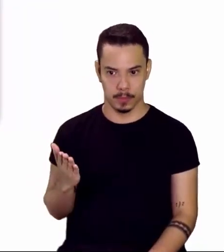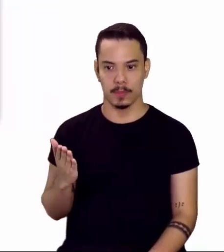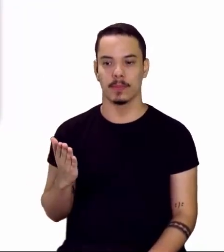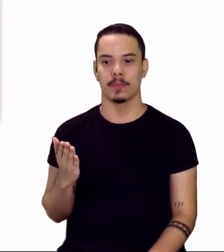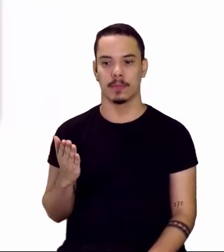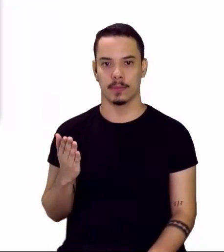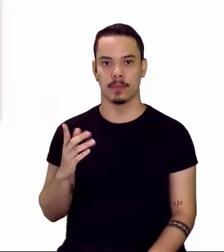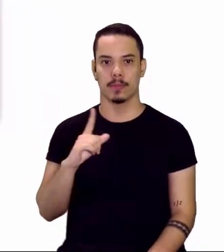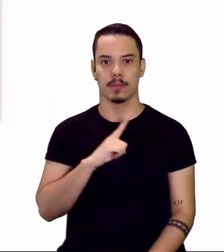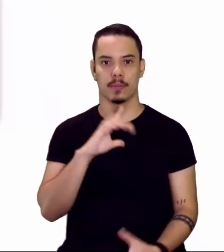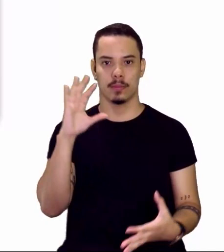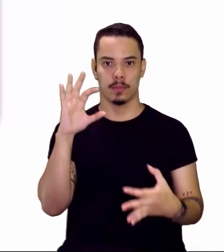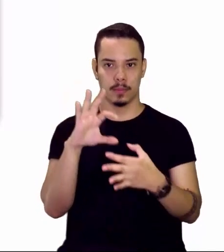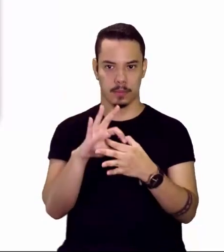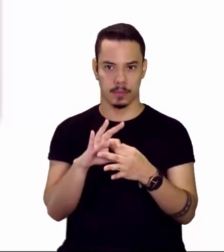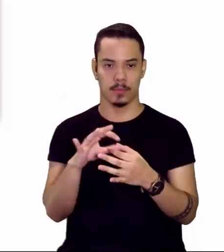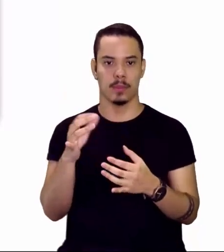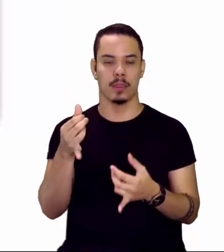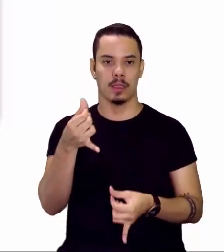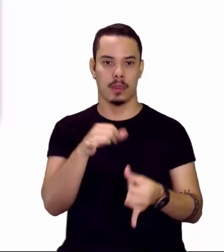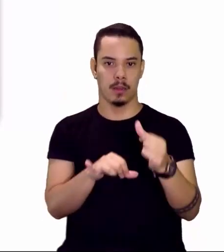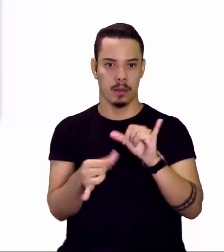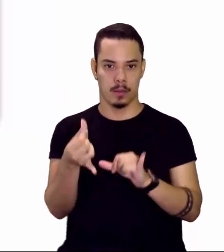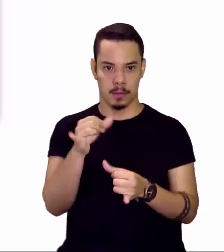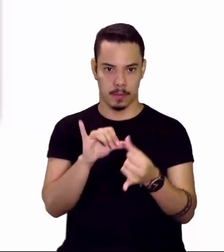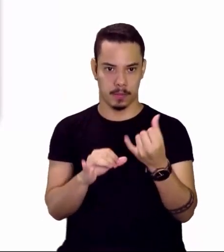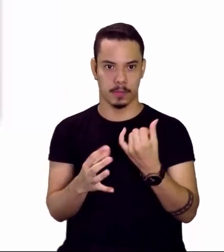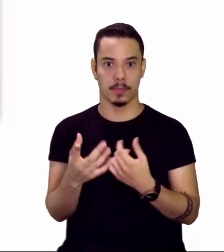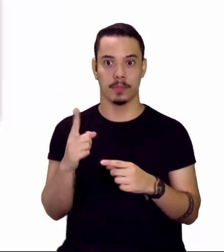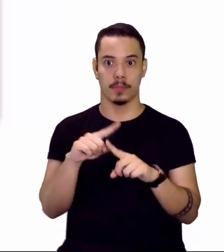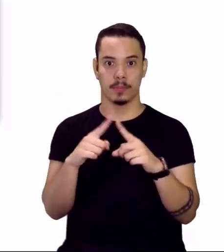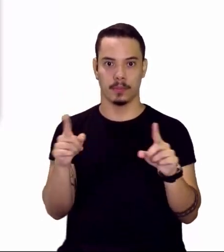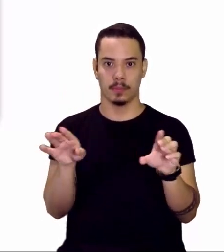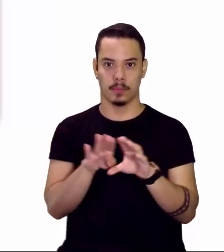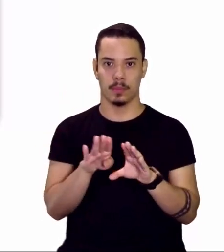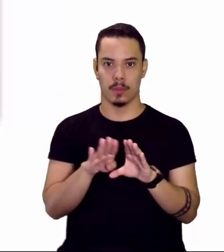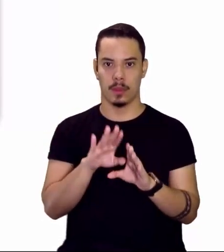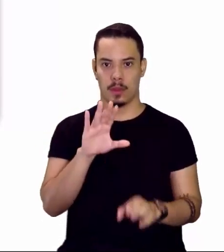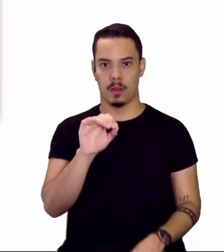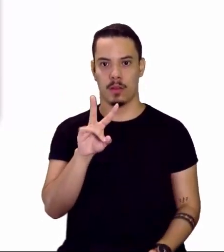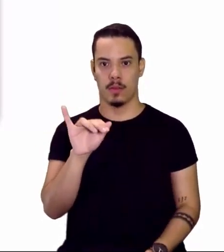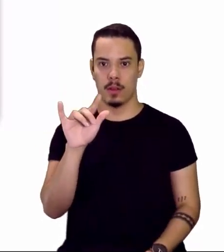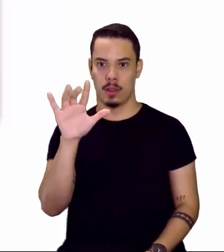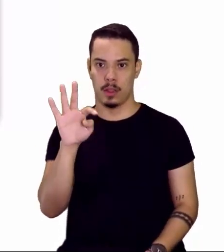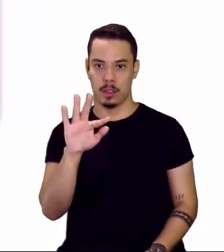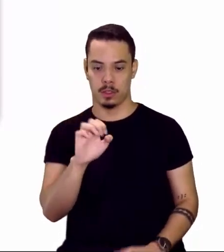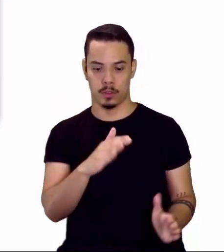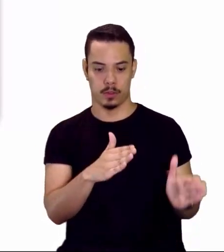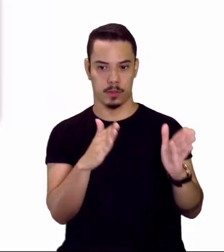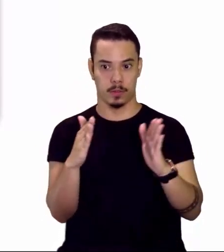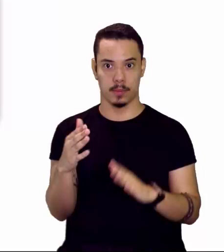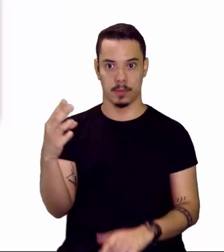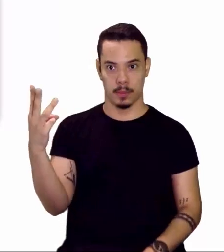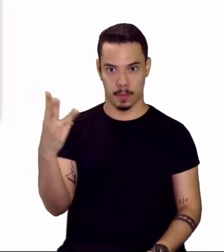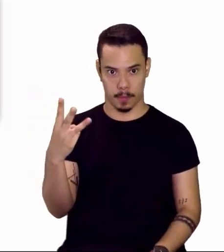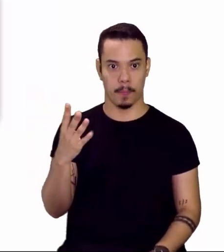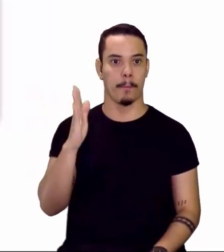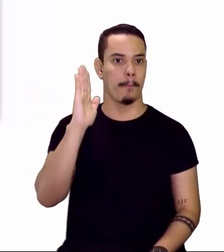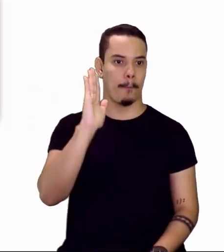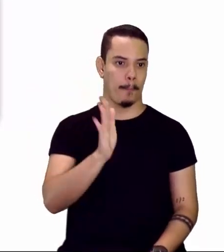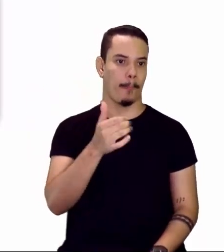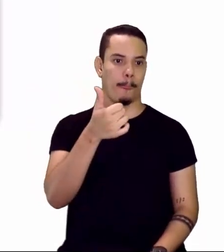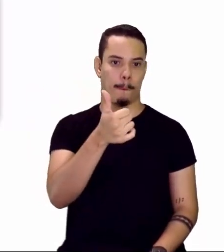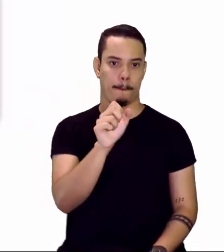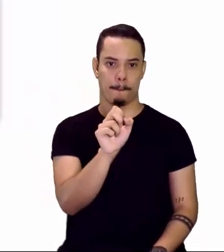chamada de ligação química. No entanto, ligação covalente, agora parte 3. Nós vimos a parte 1, as